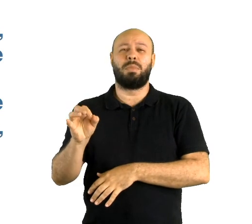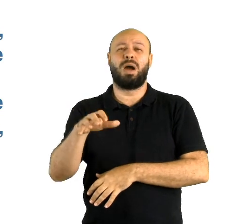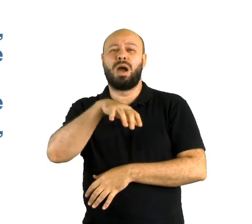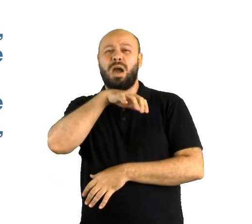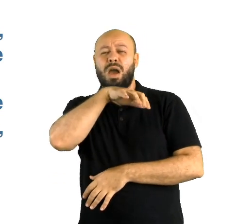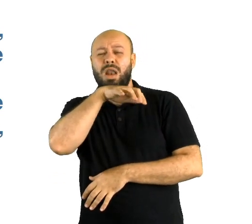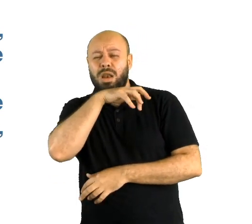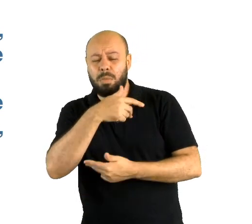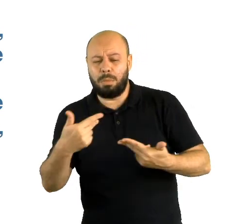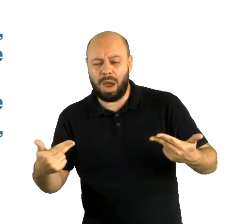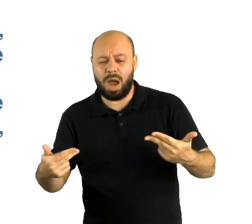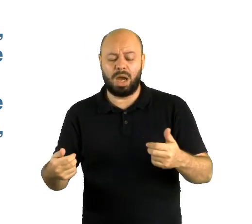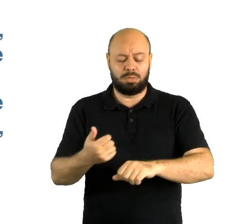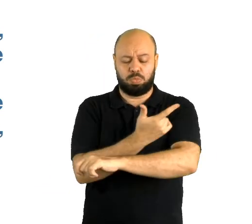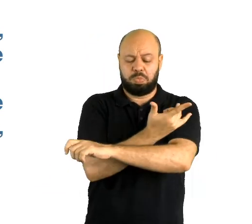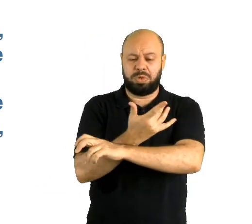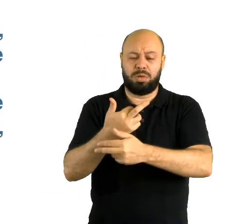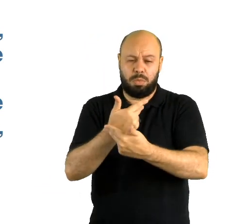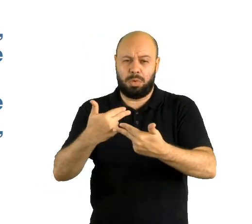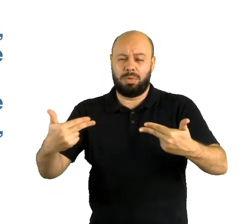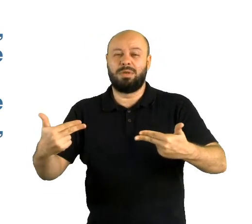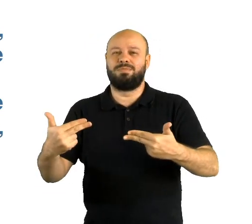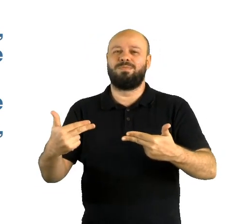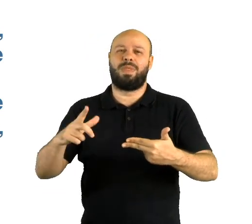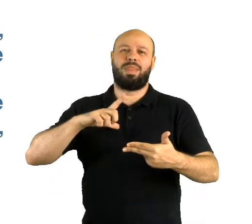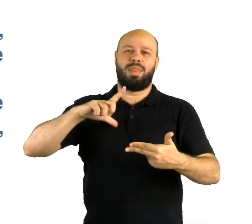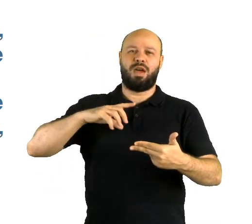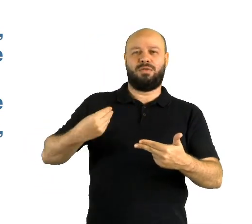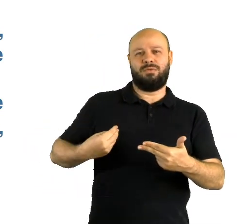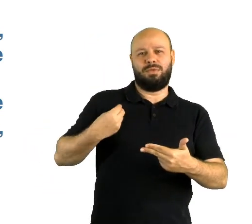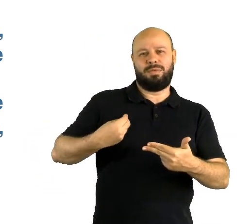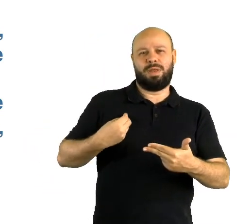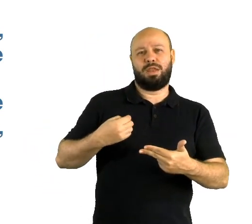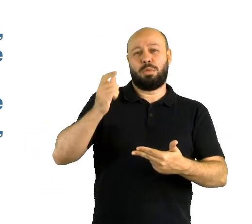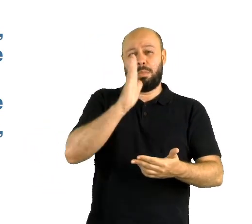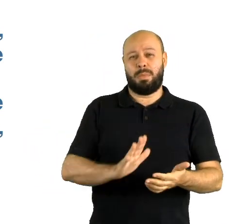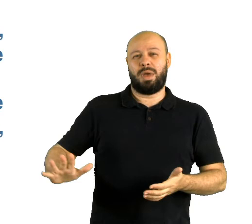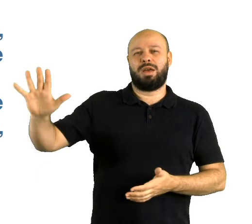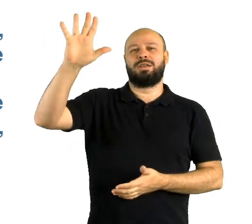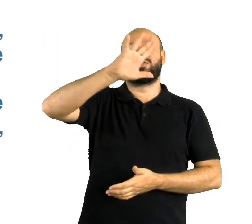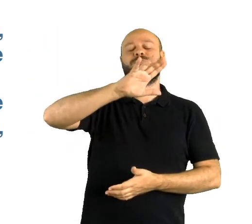planta que existe no Brasil,